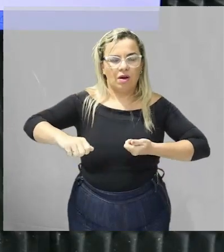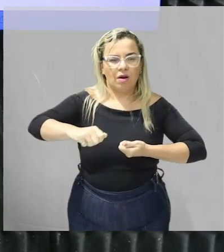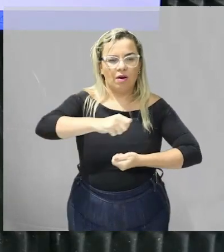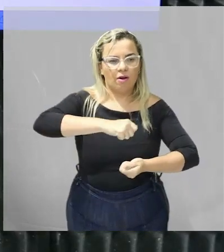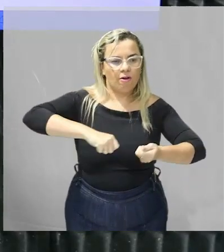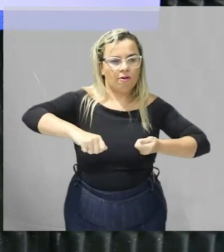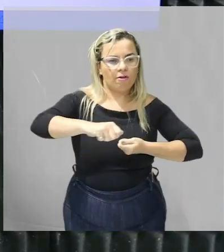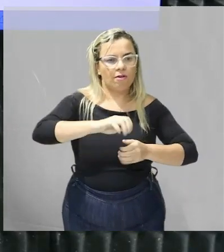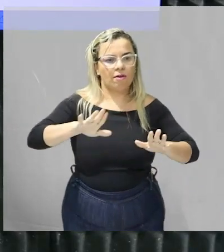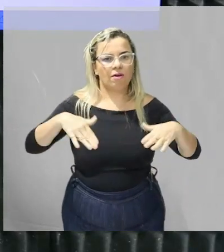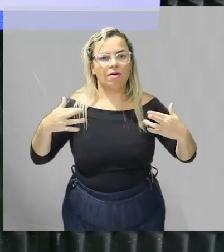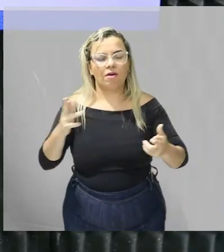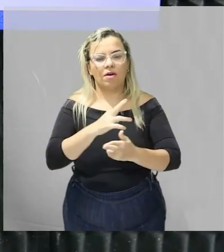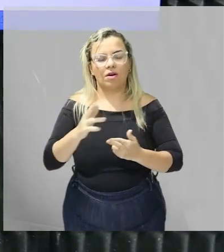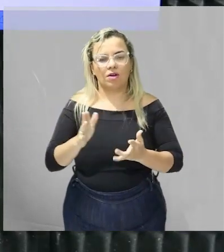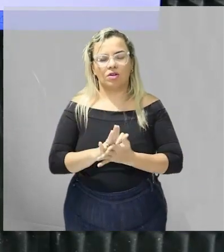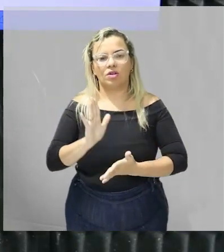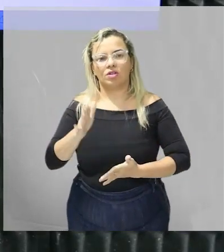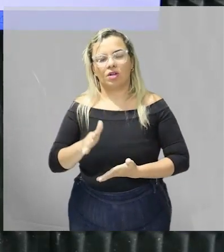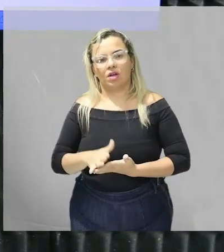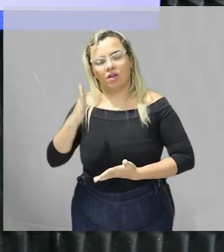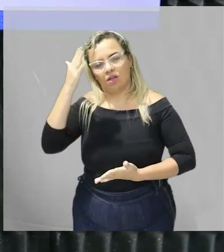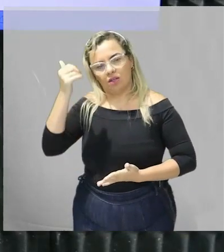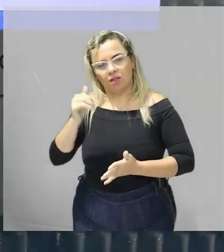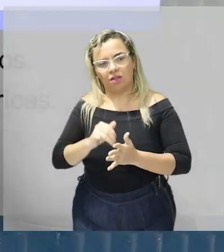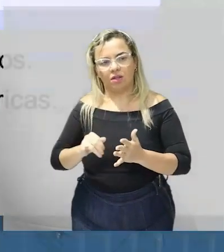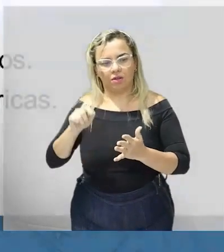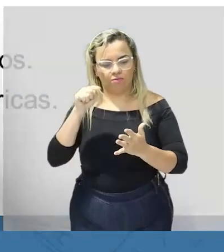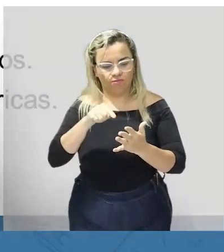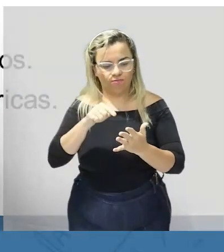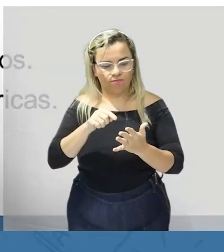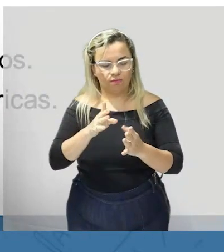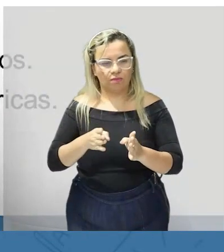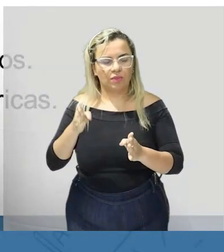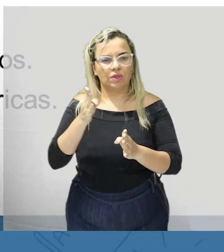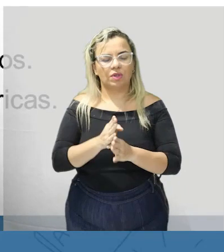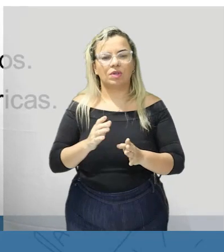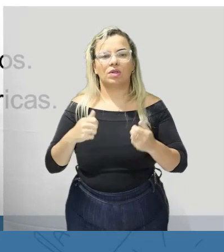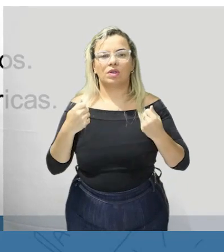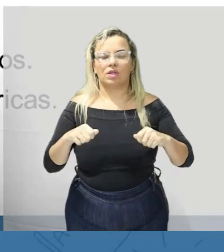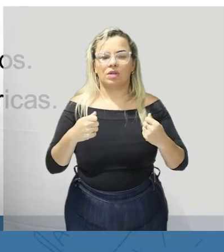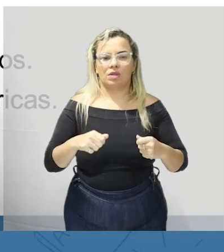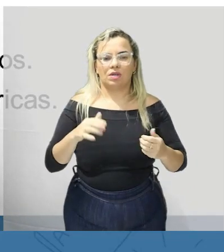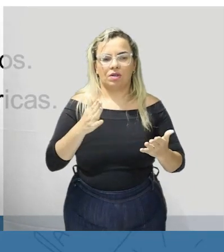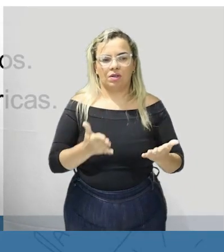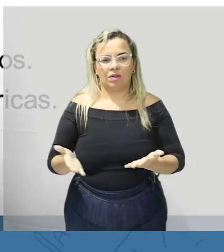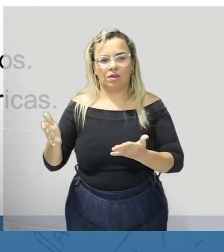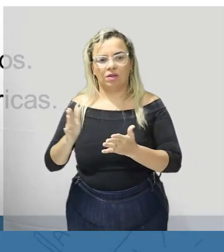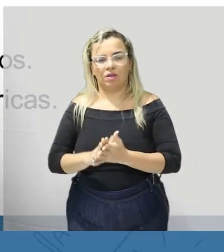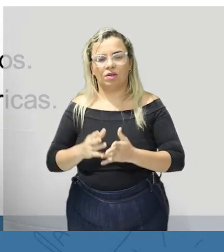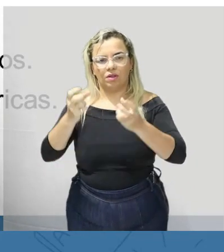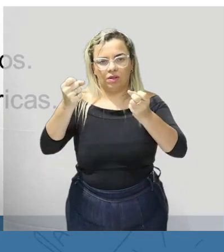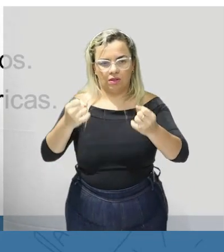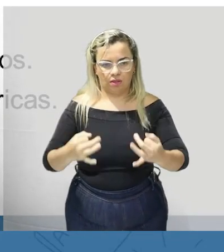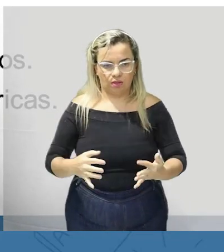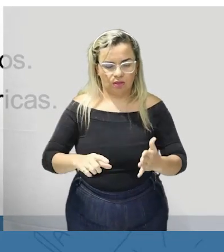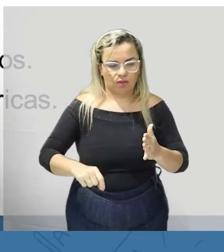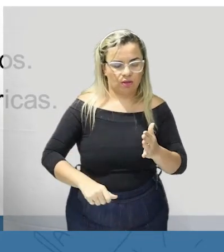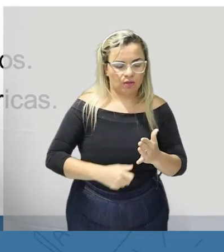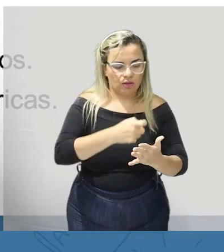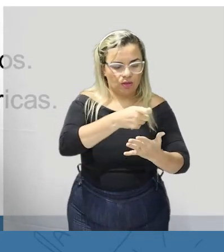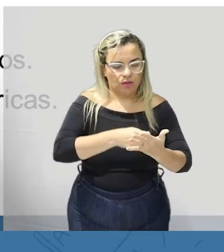já sei, identifiquei o que eu quero procurar ali, galera, tá? Os textos 1 e 2 vão me explicar a causa da expansão do